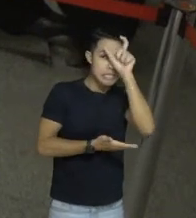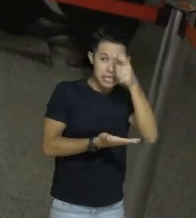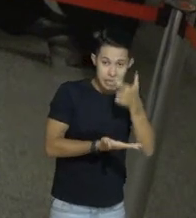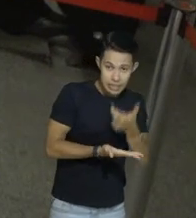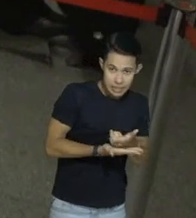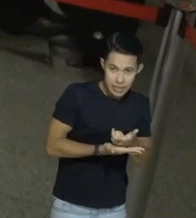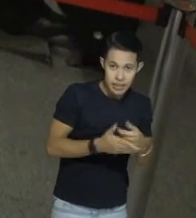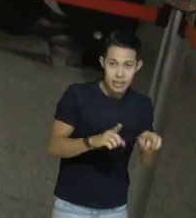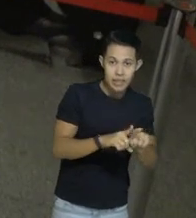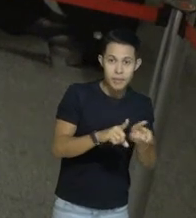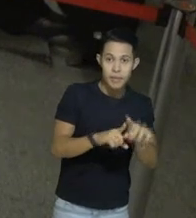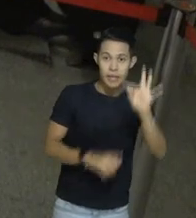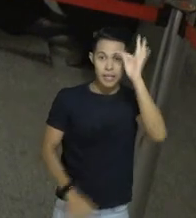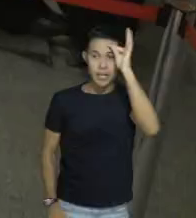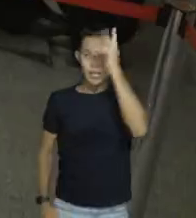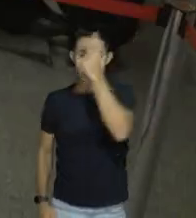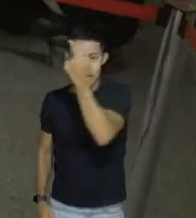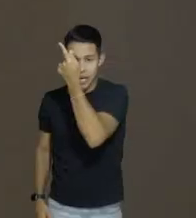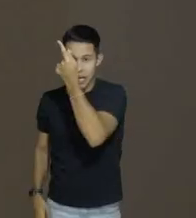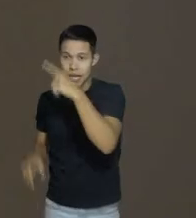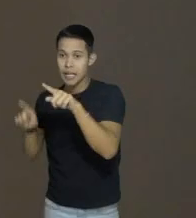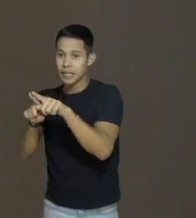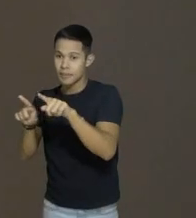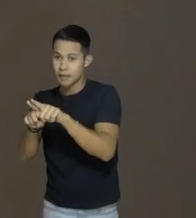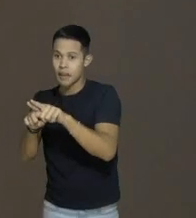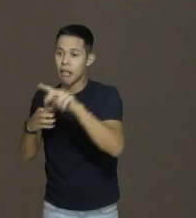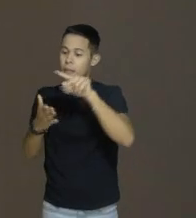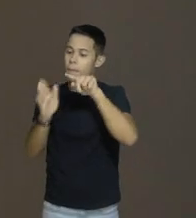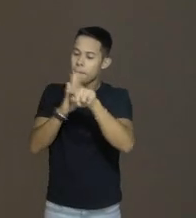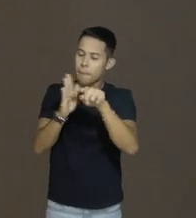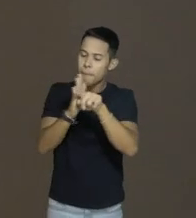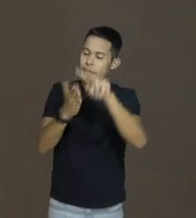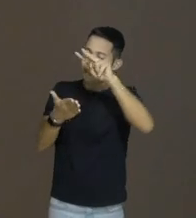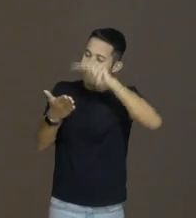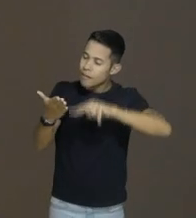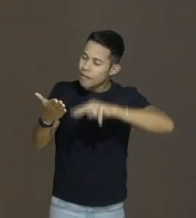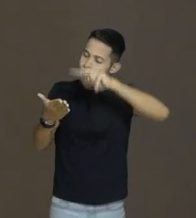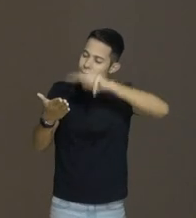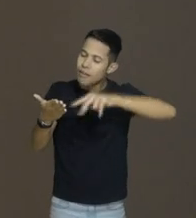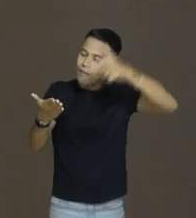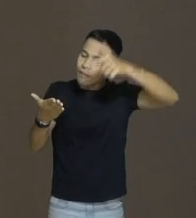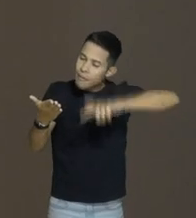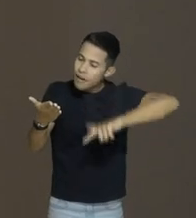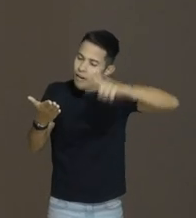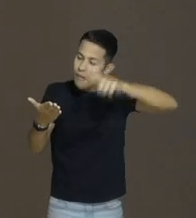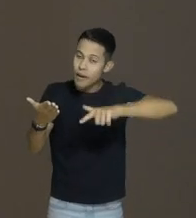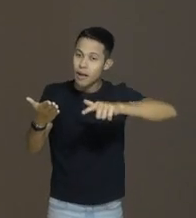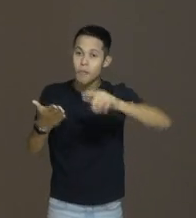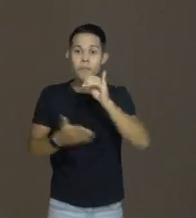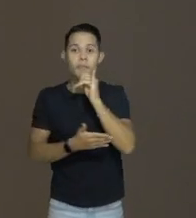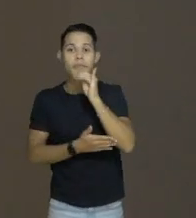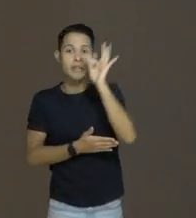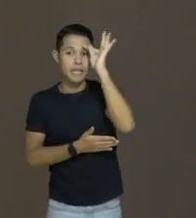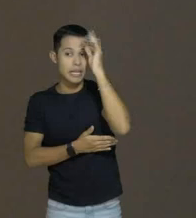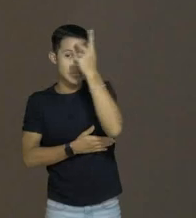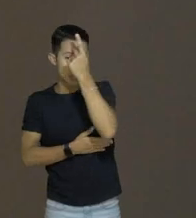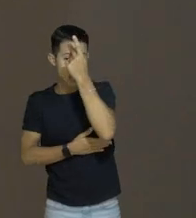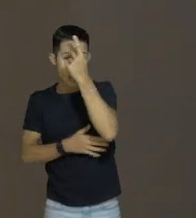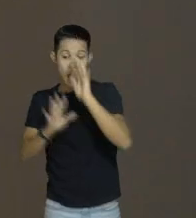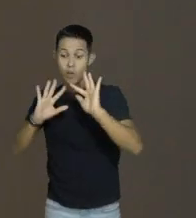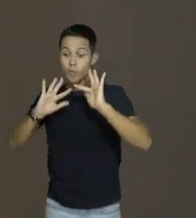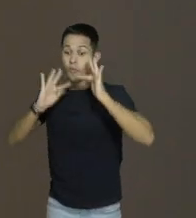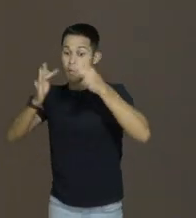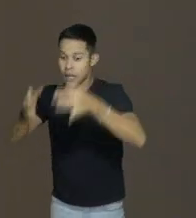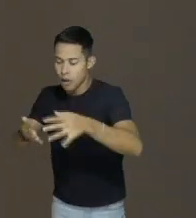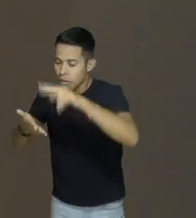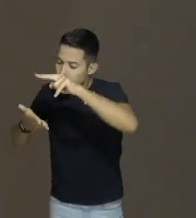ler muito as questões para entender o que a questão tem. O TDAH é por falta de concentração, quando ele chega no final e não lembra mais o que ele leu no